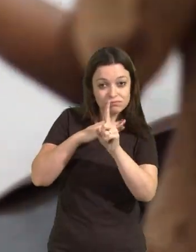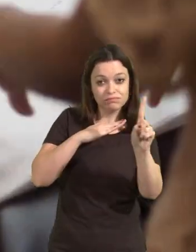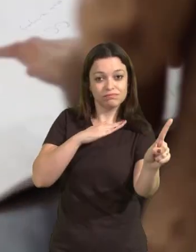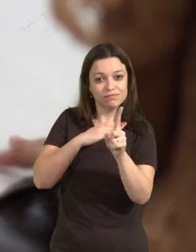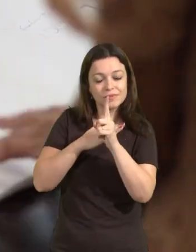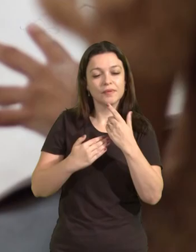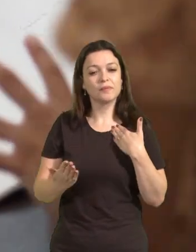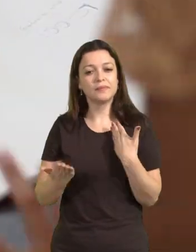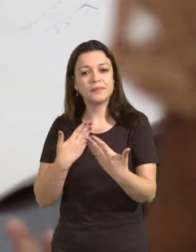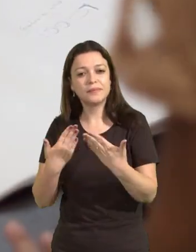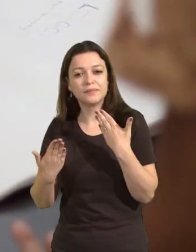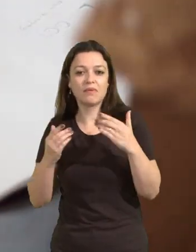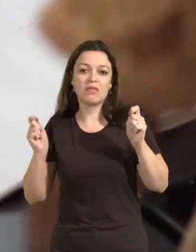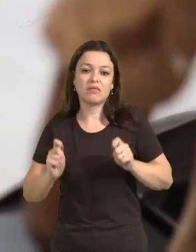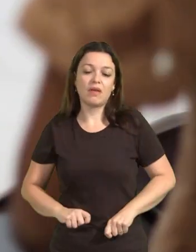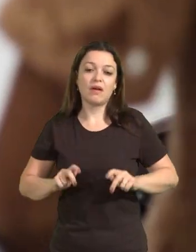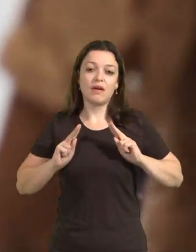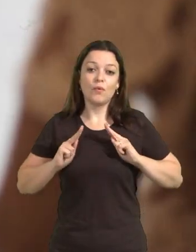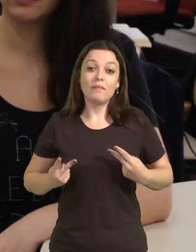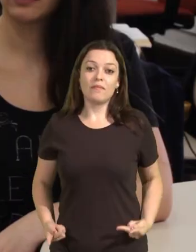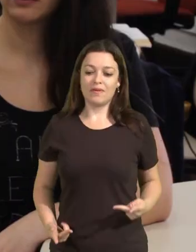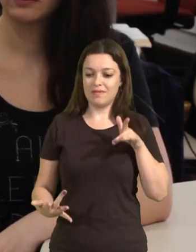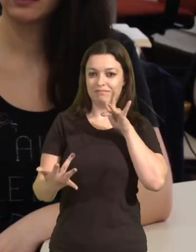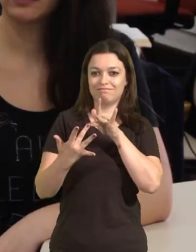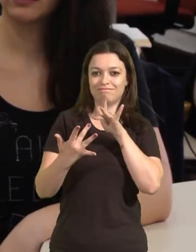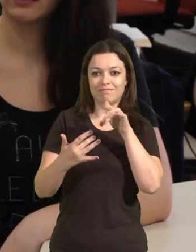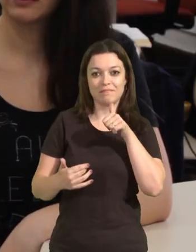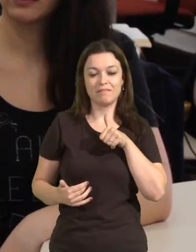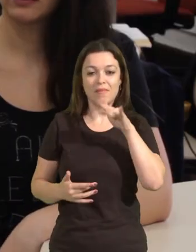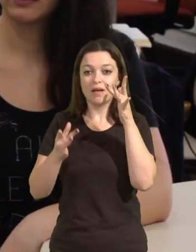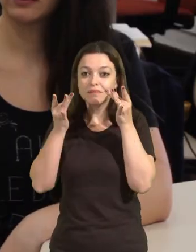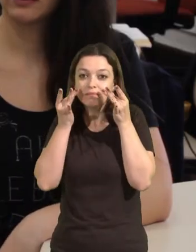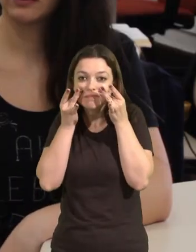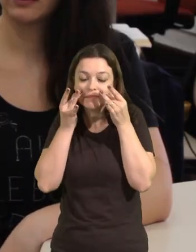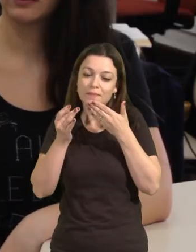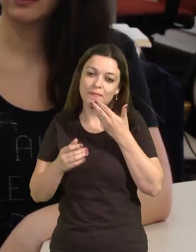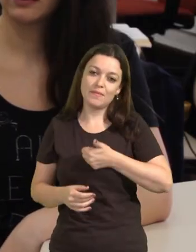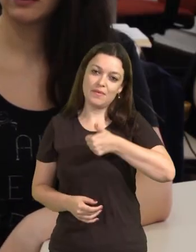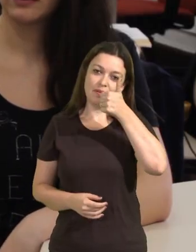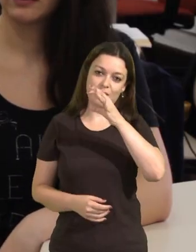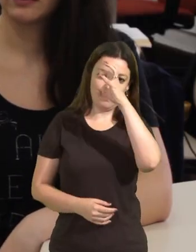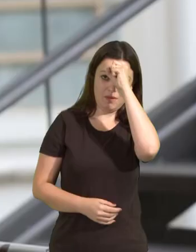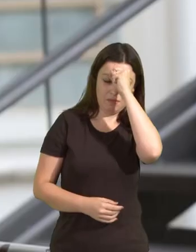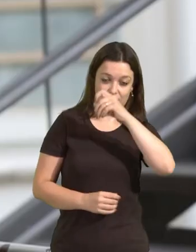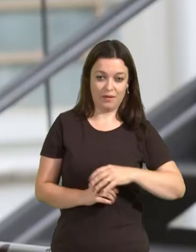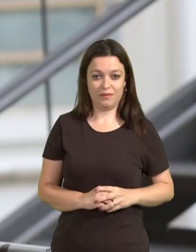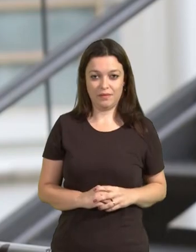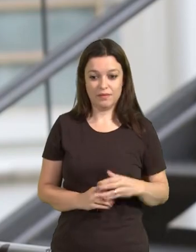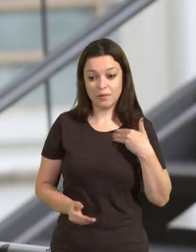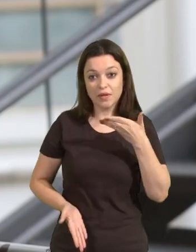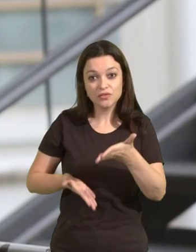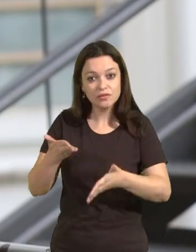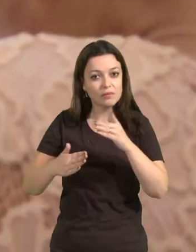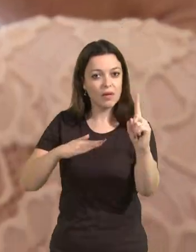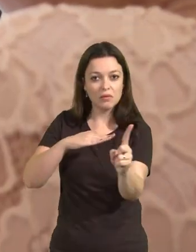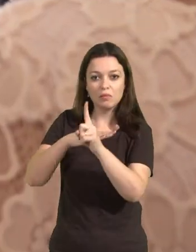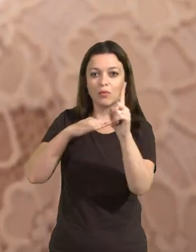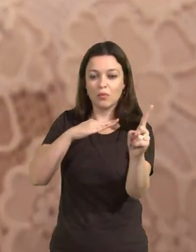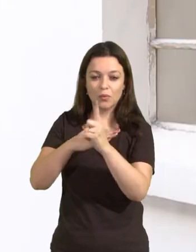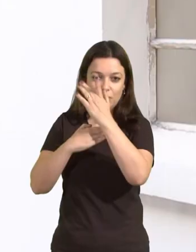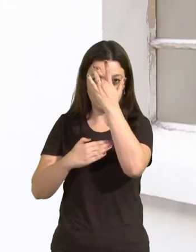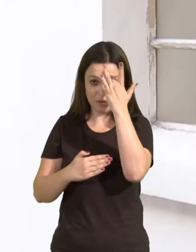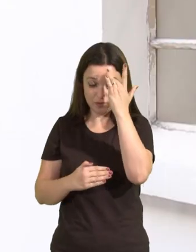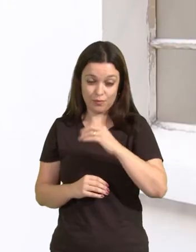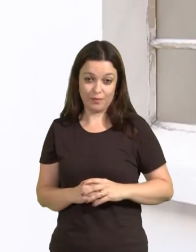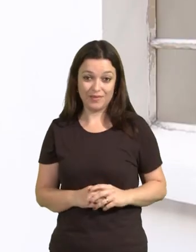contato, você consegue ter esse aspecto muito mais humano de uma forma muito mais palpável. Assim. É um atendimento ao público,